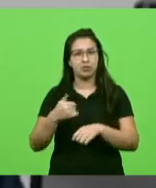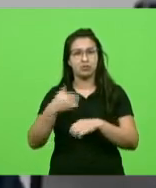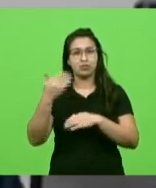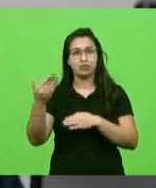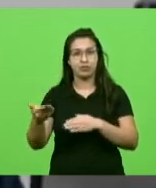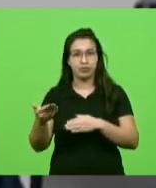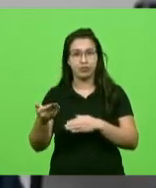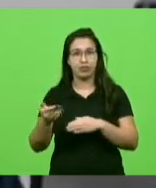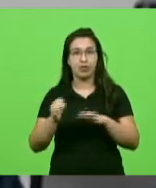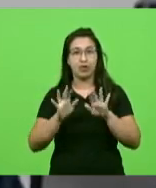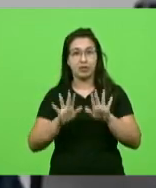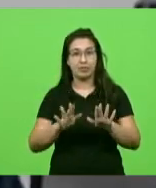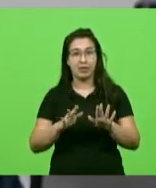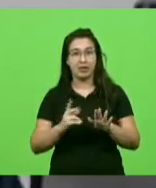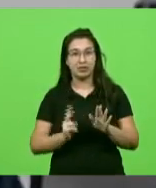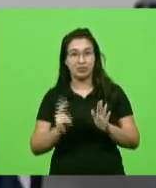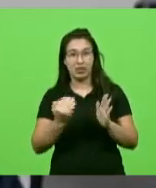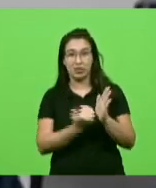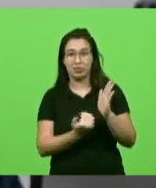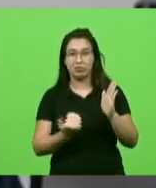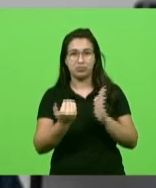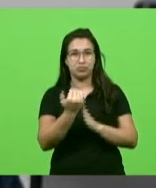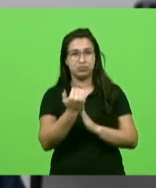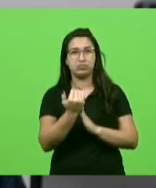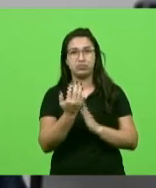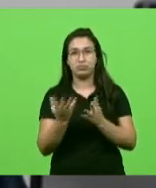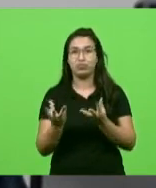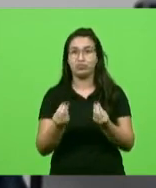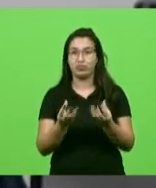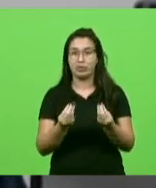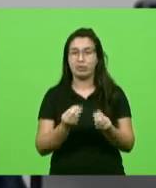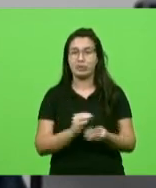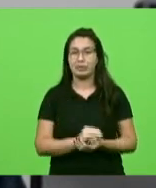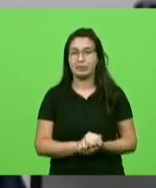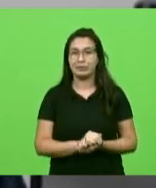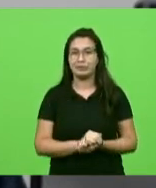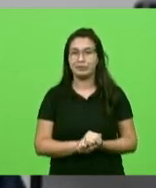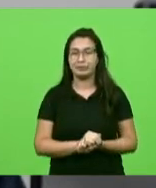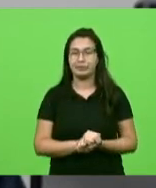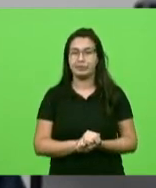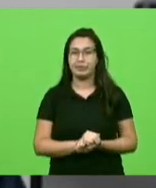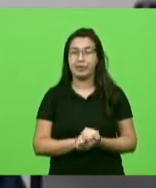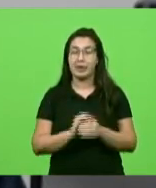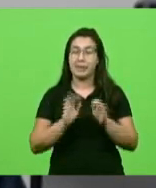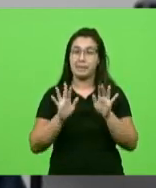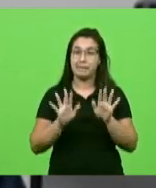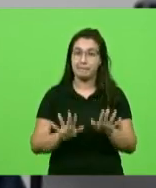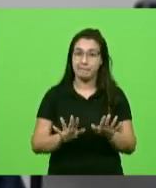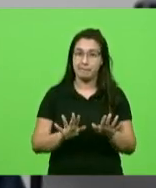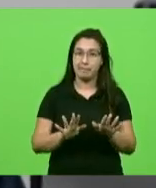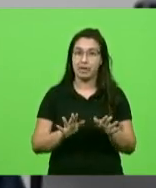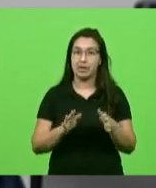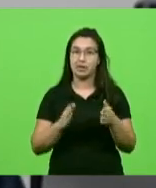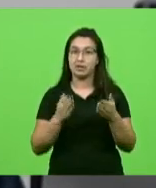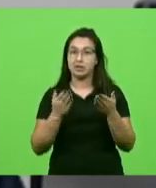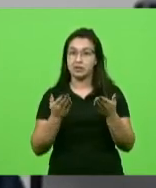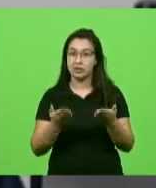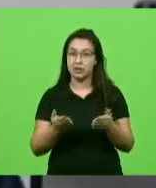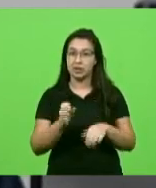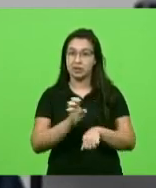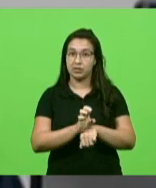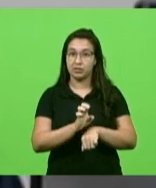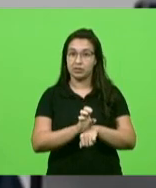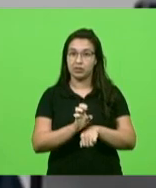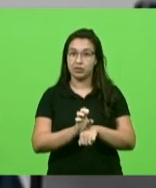faz que o preço ofertado estava muito acima de bar o mercado o pretor dizendo que apesar disso ao estado só cabe a